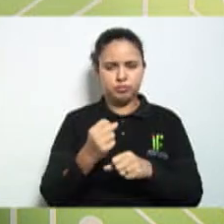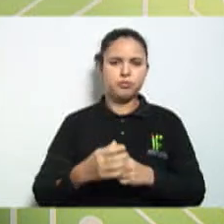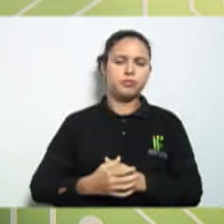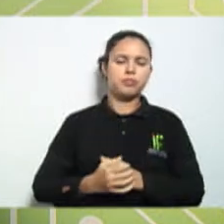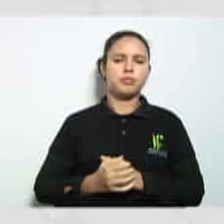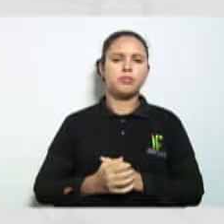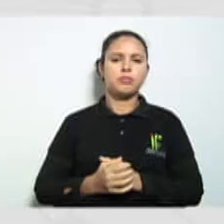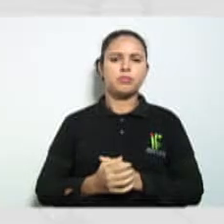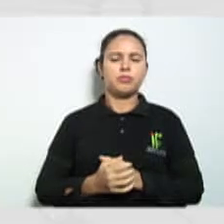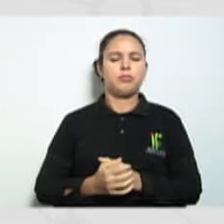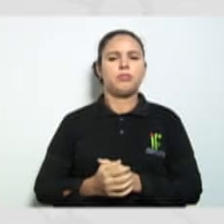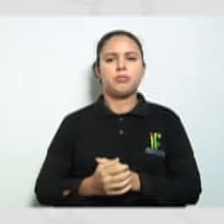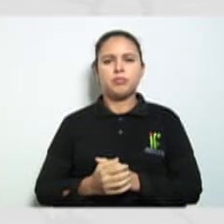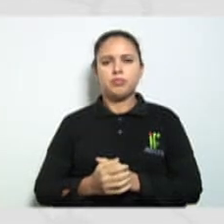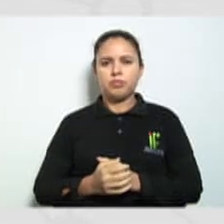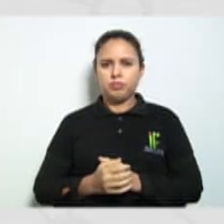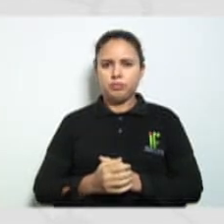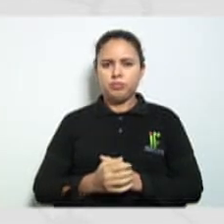nos slides.